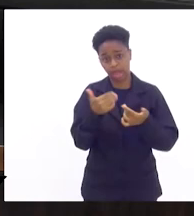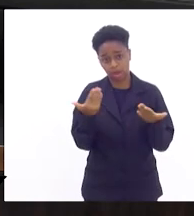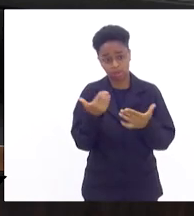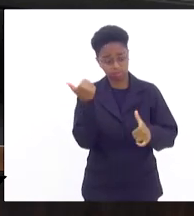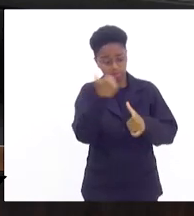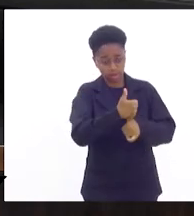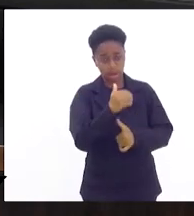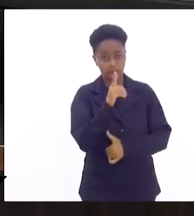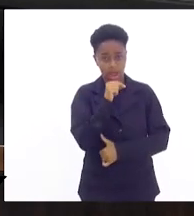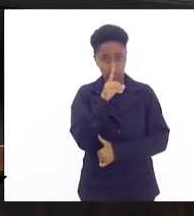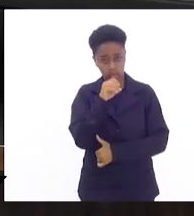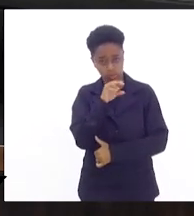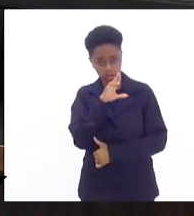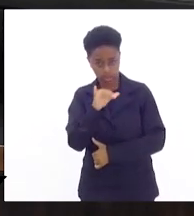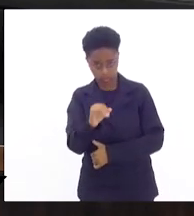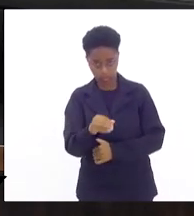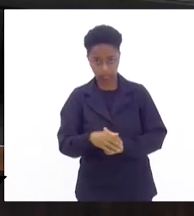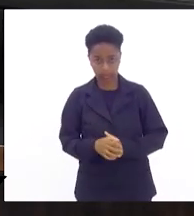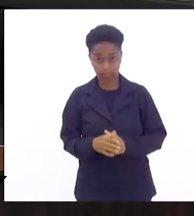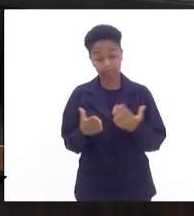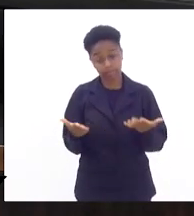caso. Então, a gente precisa